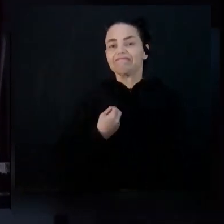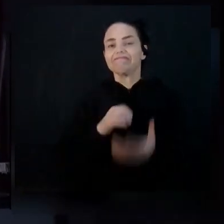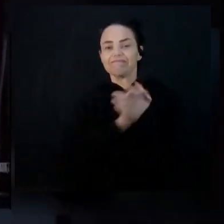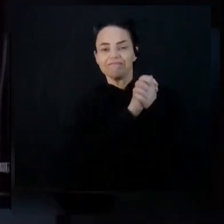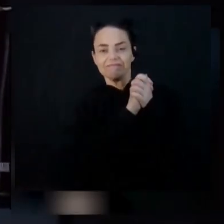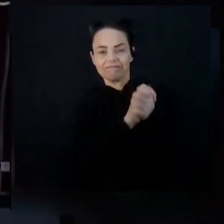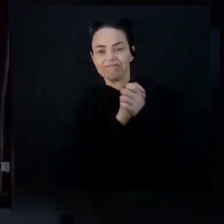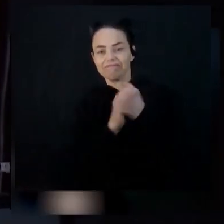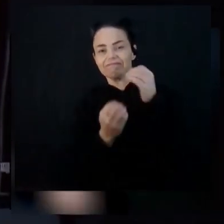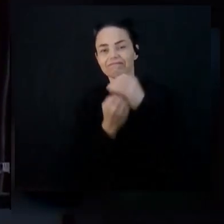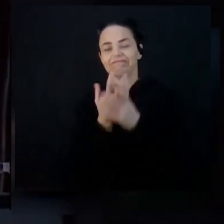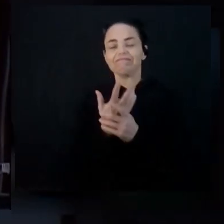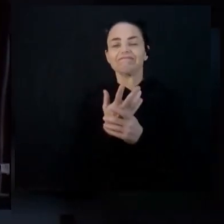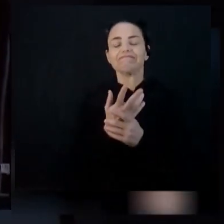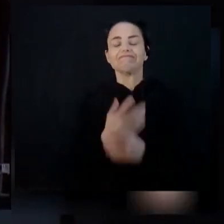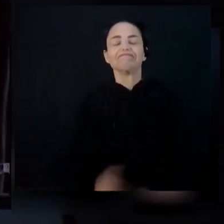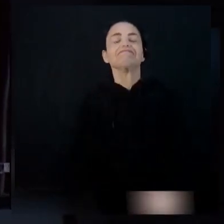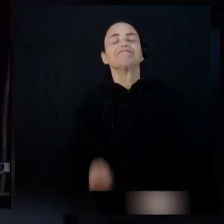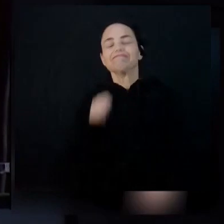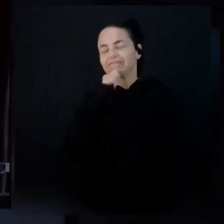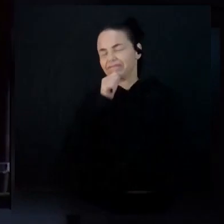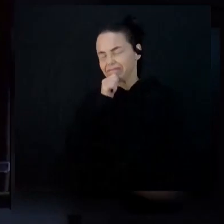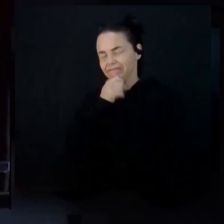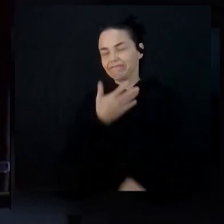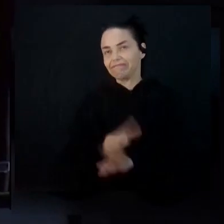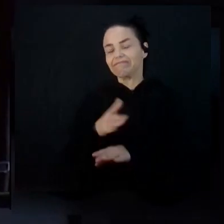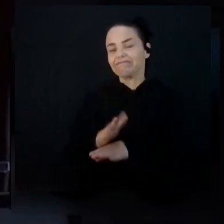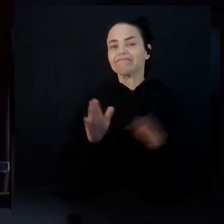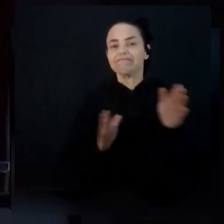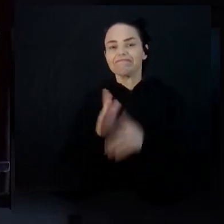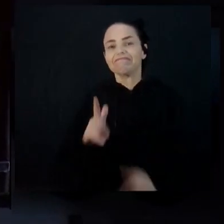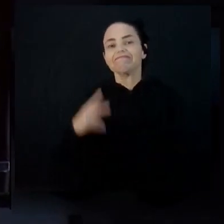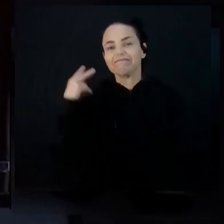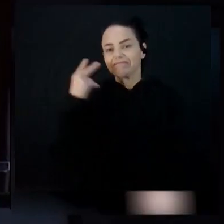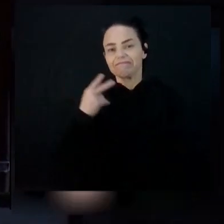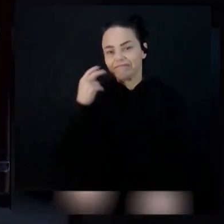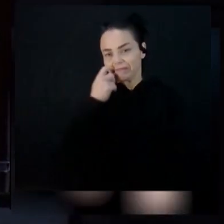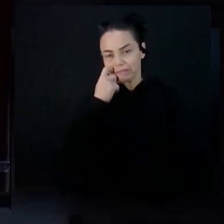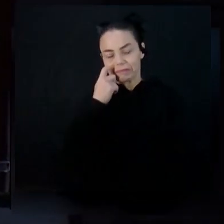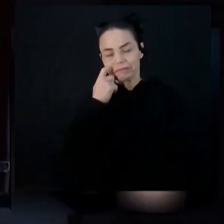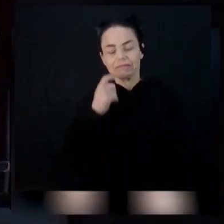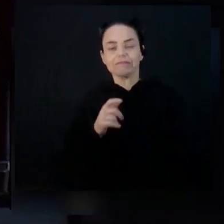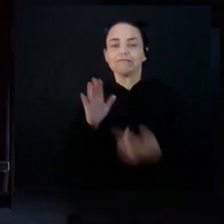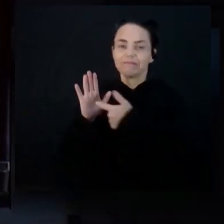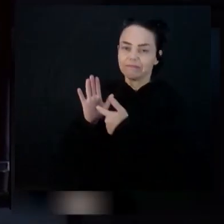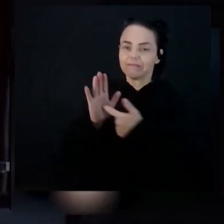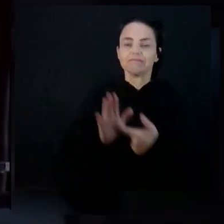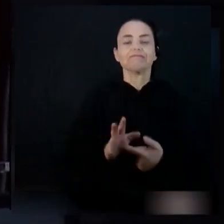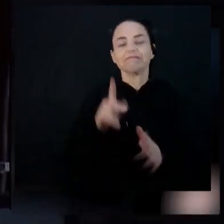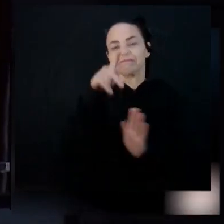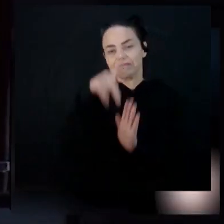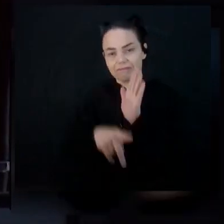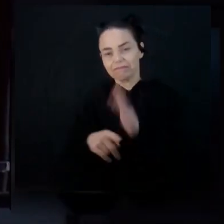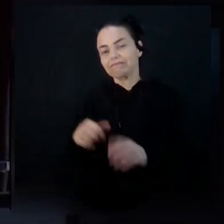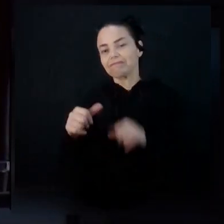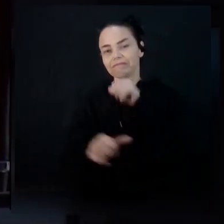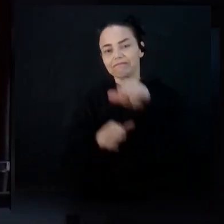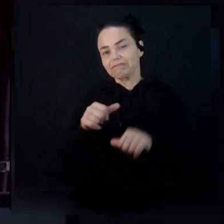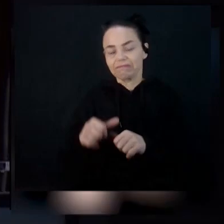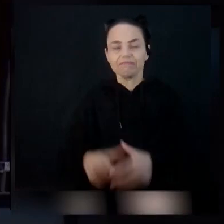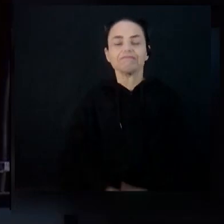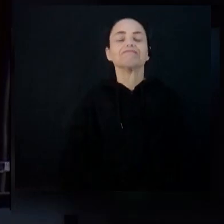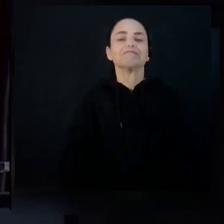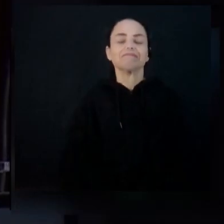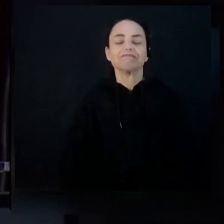por ele quando ainda exercia o mandato de vereador. Eu apresentei esse projeto que virou o primeiro